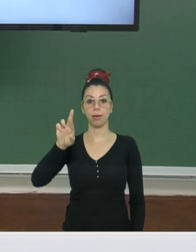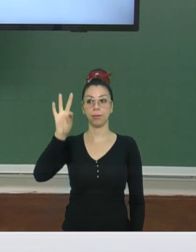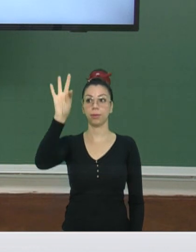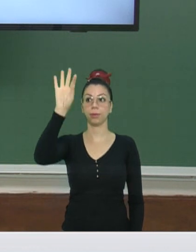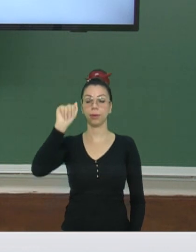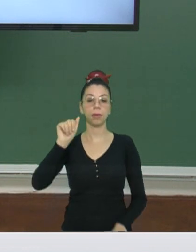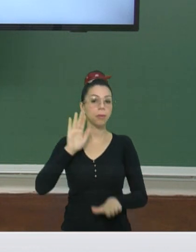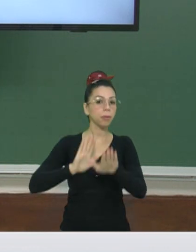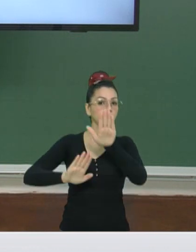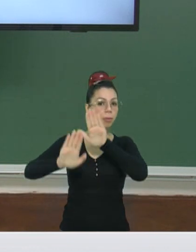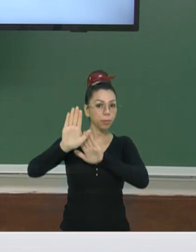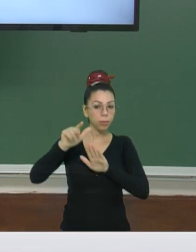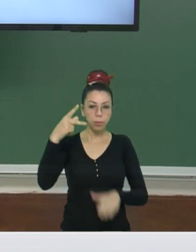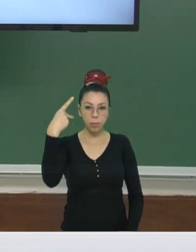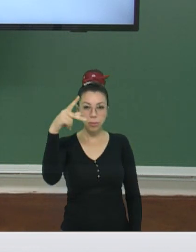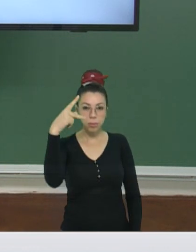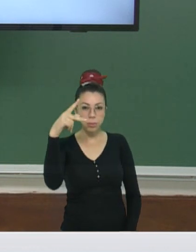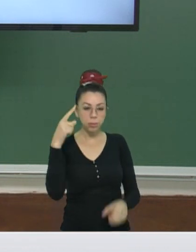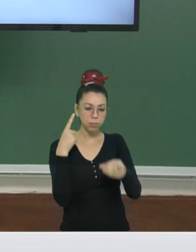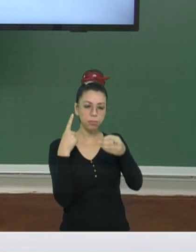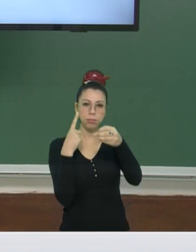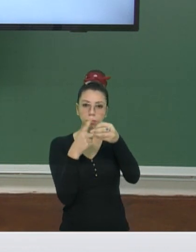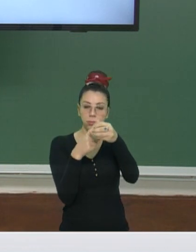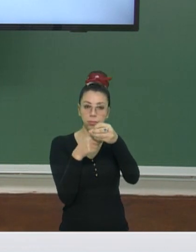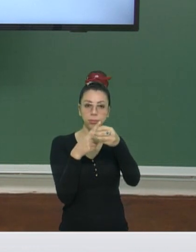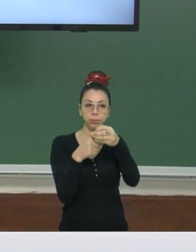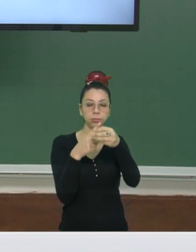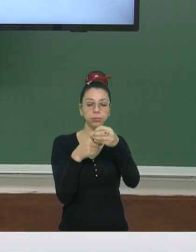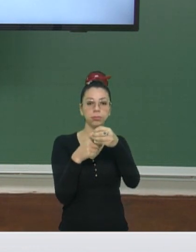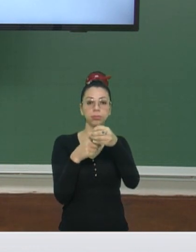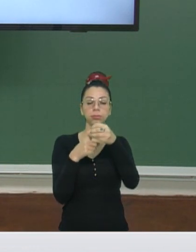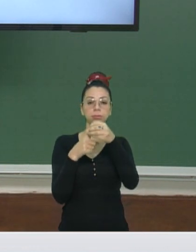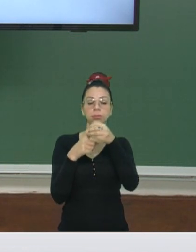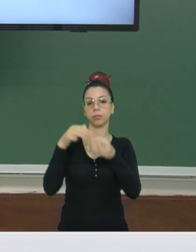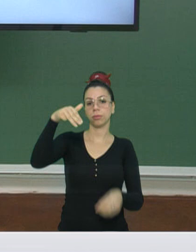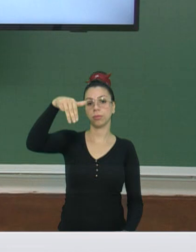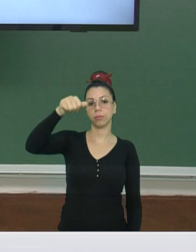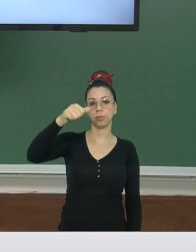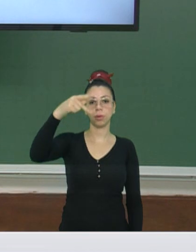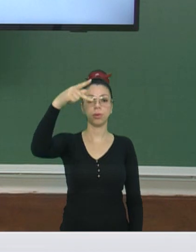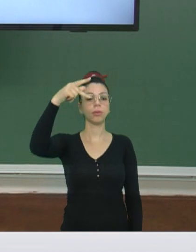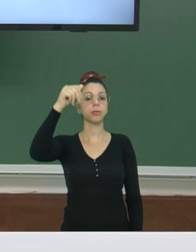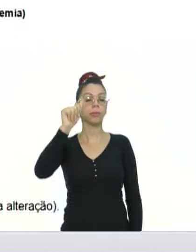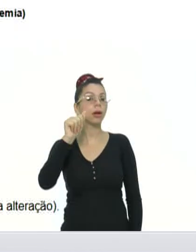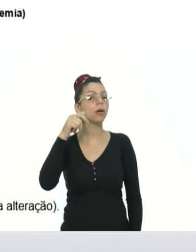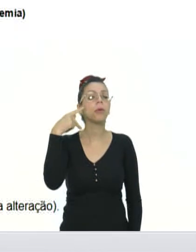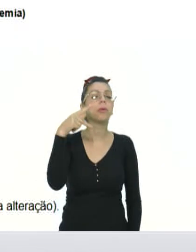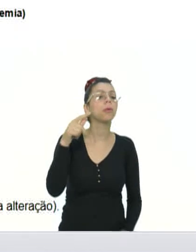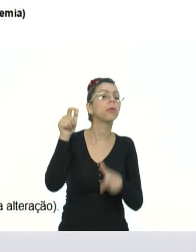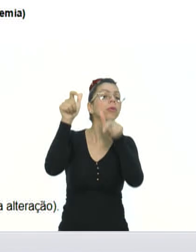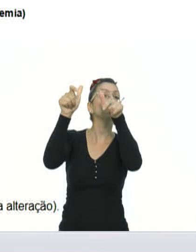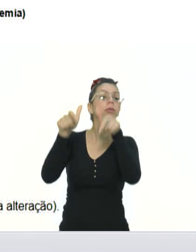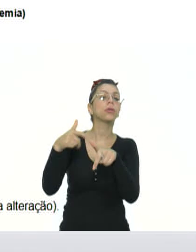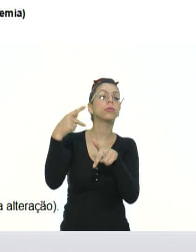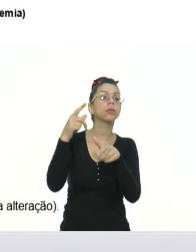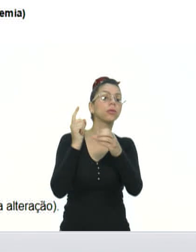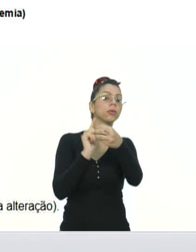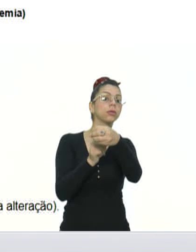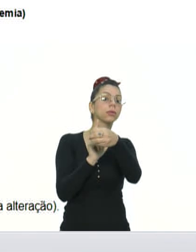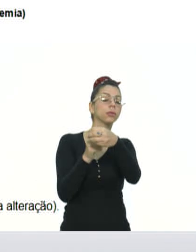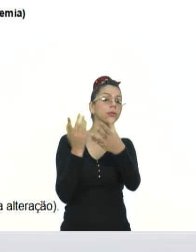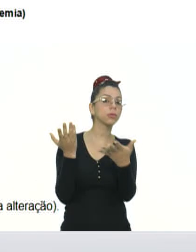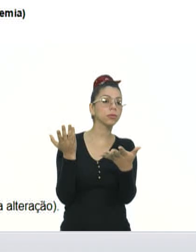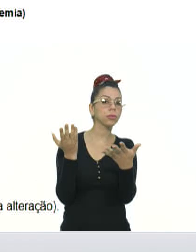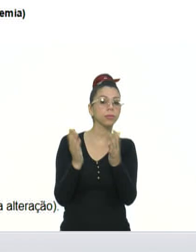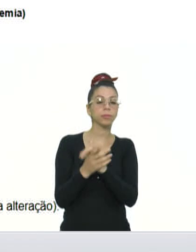Alerta. O seu município, você olhou aqui no mapa. Onde que está o seu município?